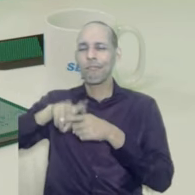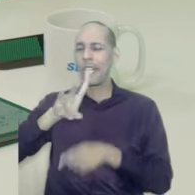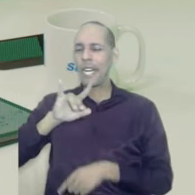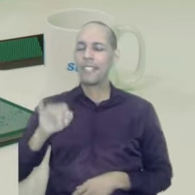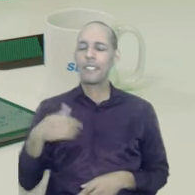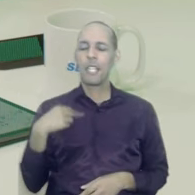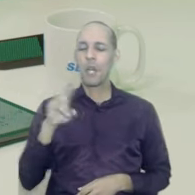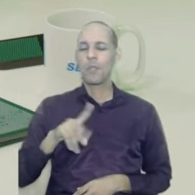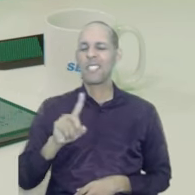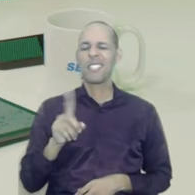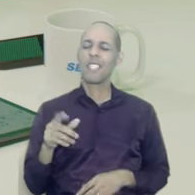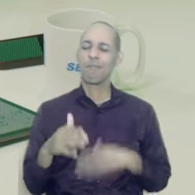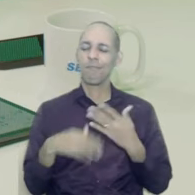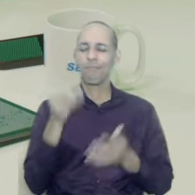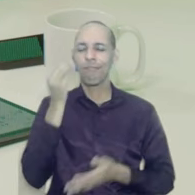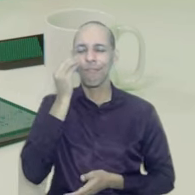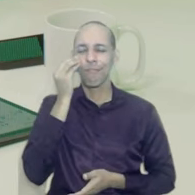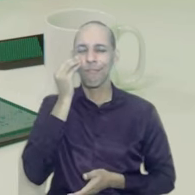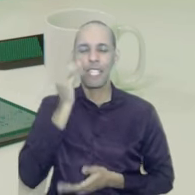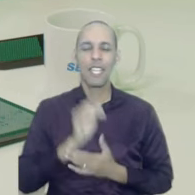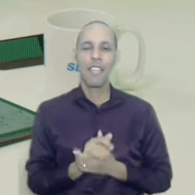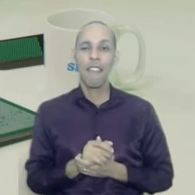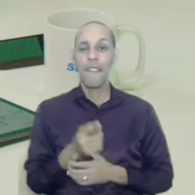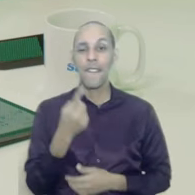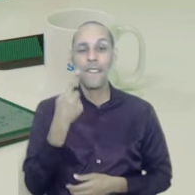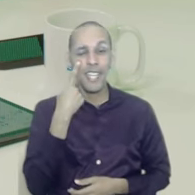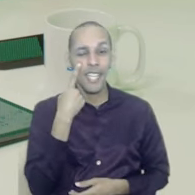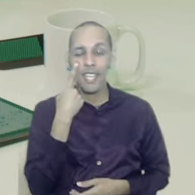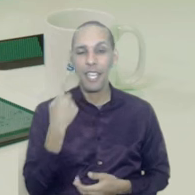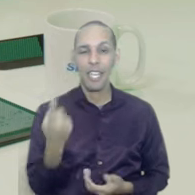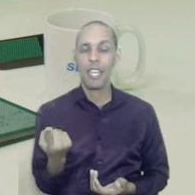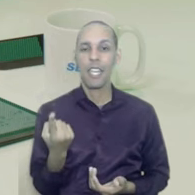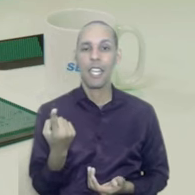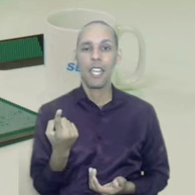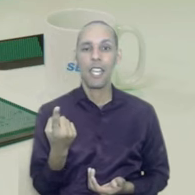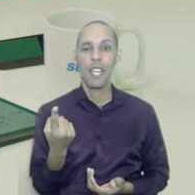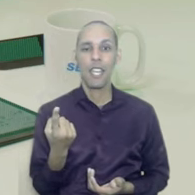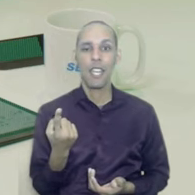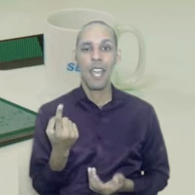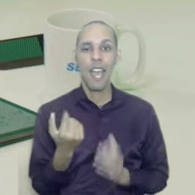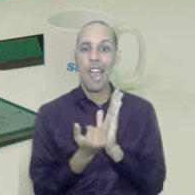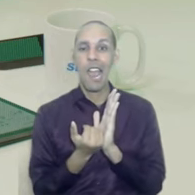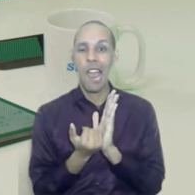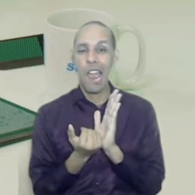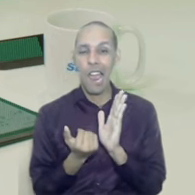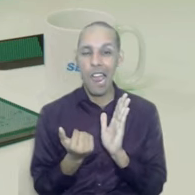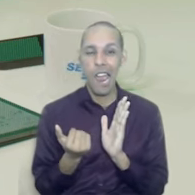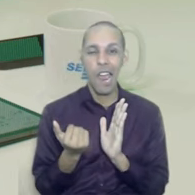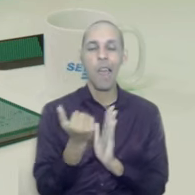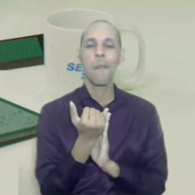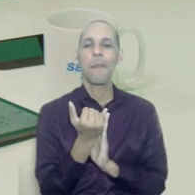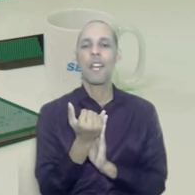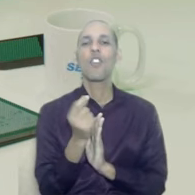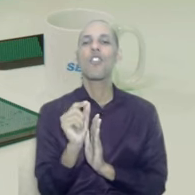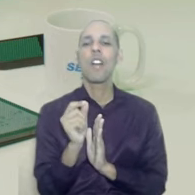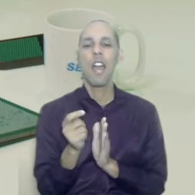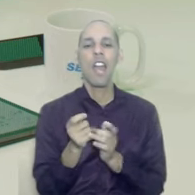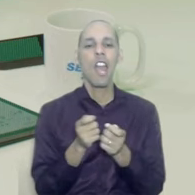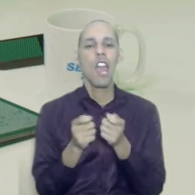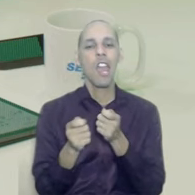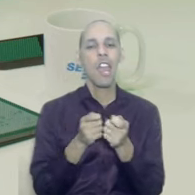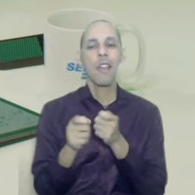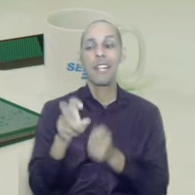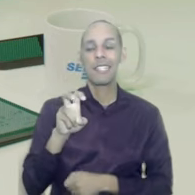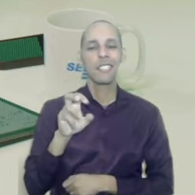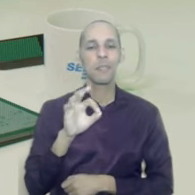bom deixa eu usar esse negócio aí vamos ver e ele teve eh um rendimento ali uma uma economia de 5% da safra